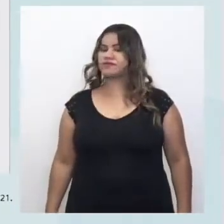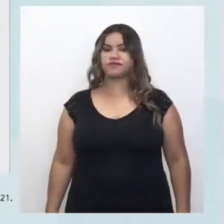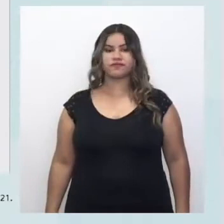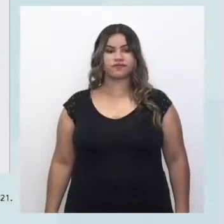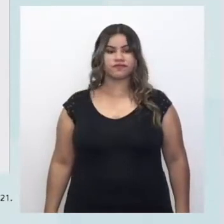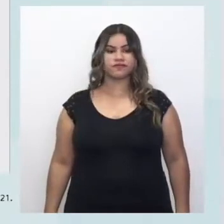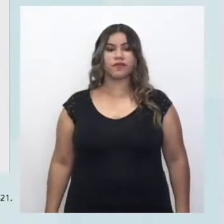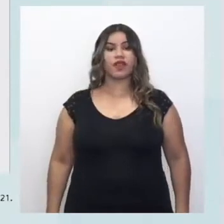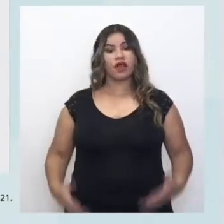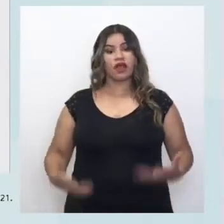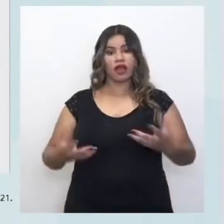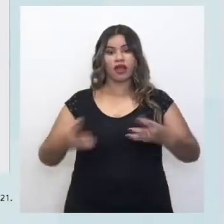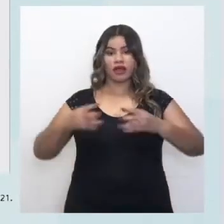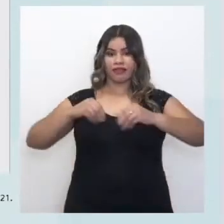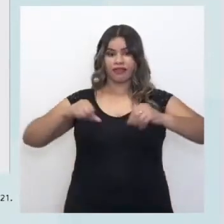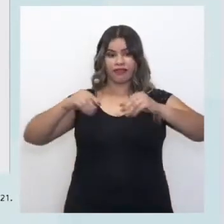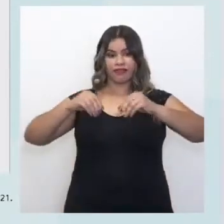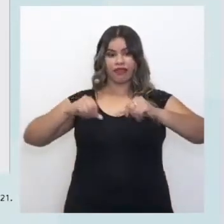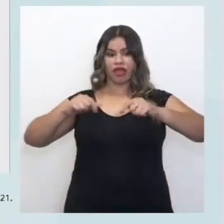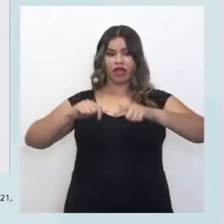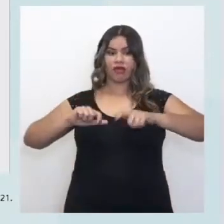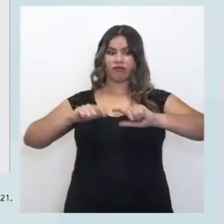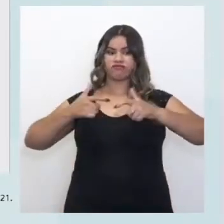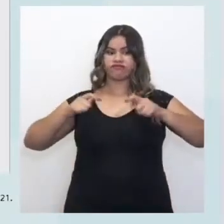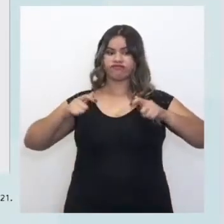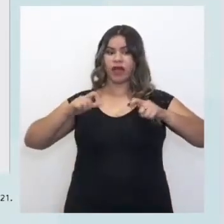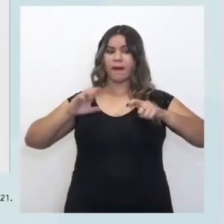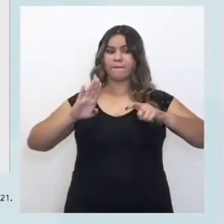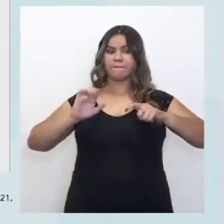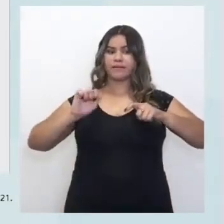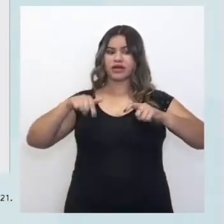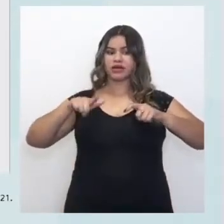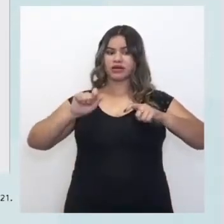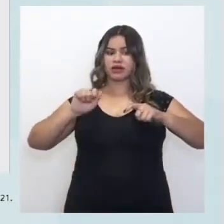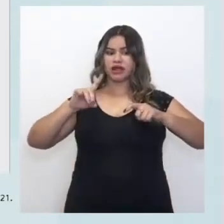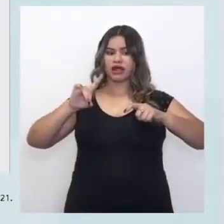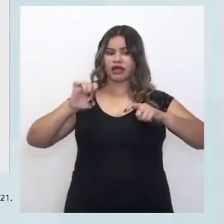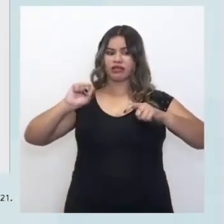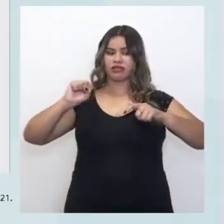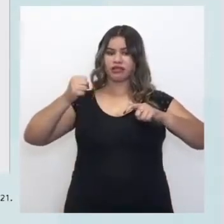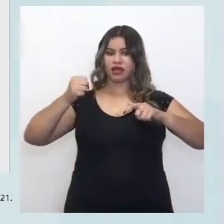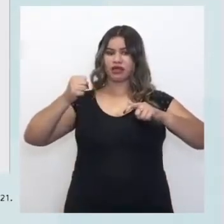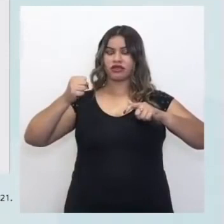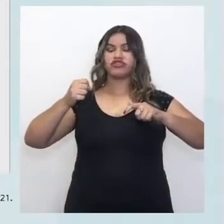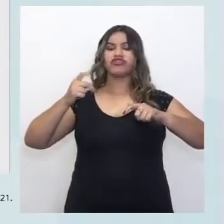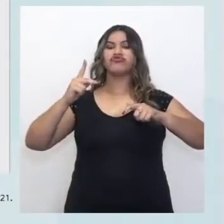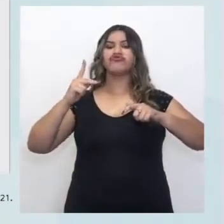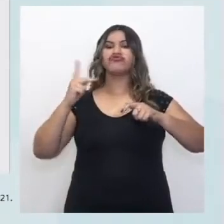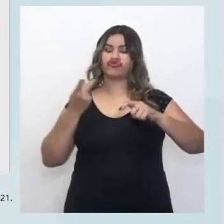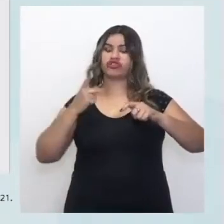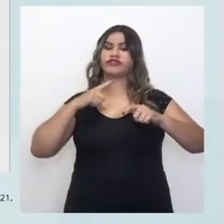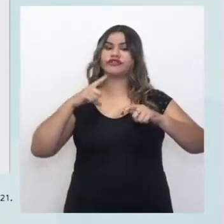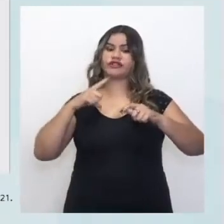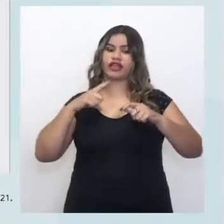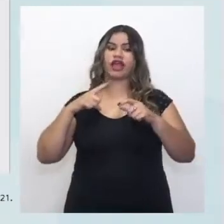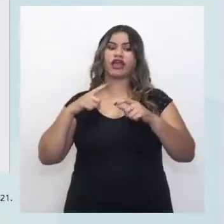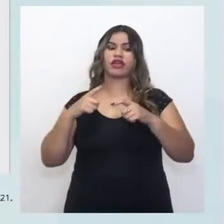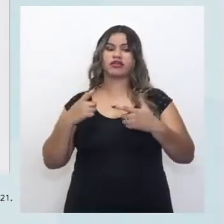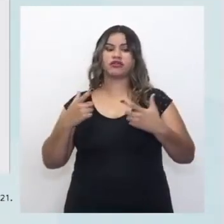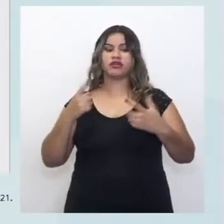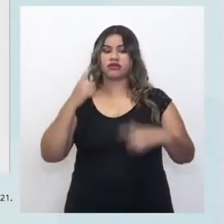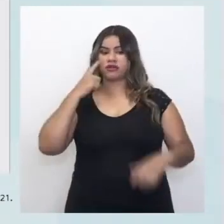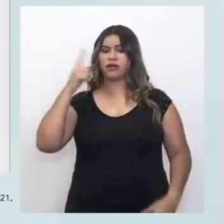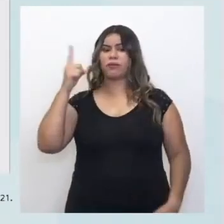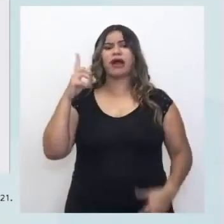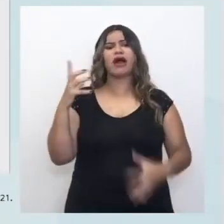do território, Bangladesh, né, com mais de 1.100 habitantes por quilômetro quadrado. Como é que a gente faz esse cálculo? Nós